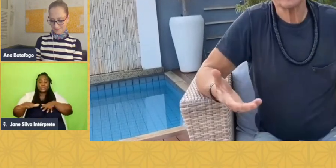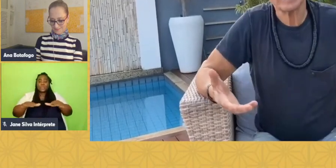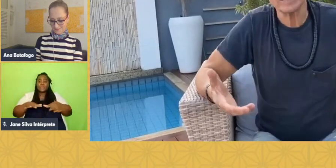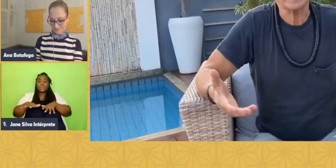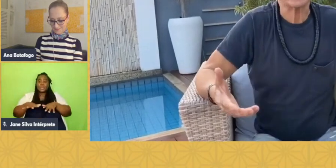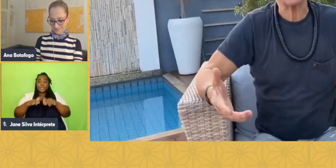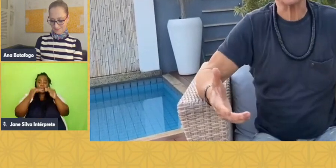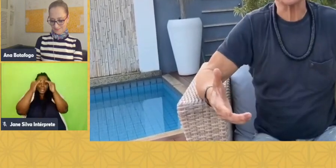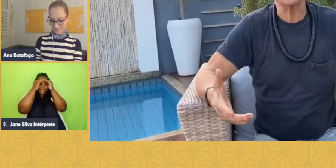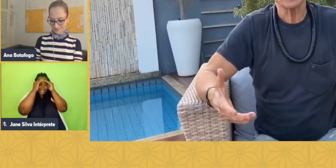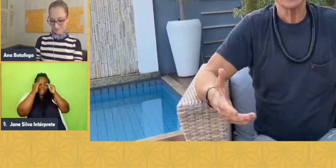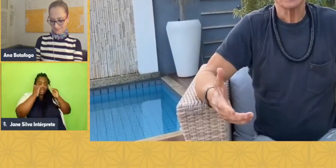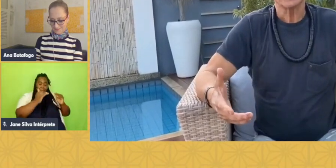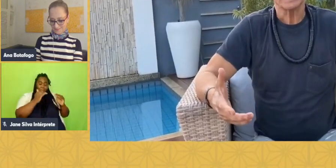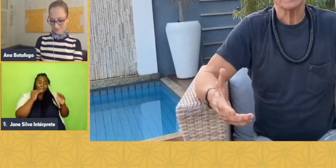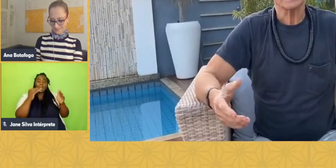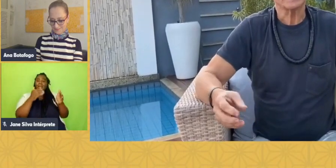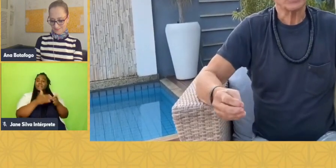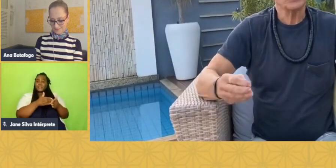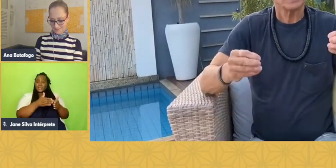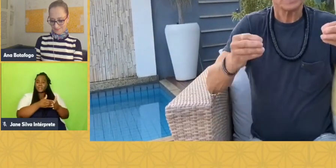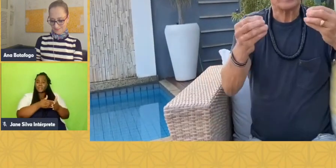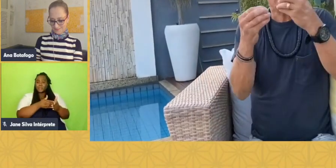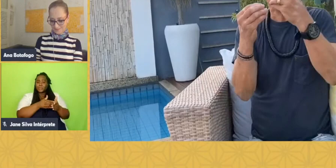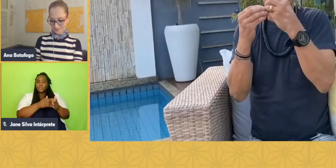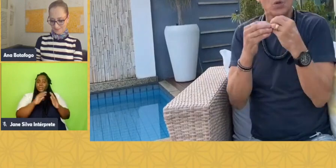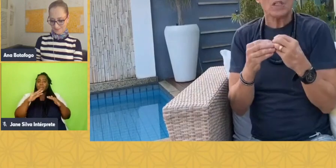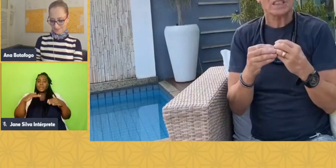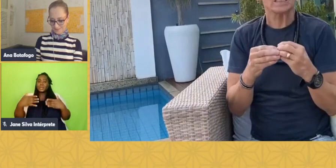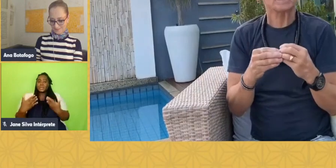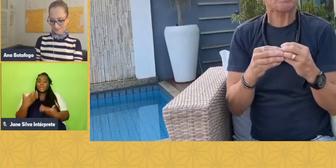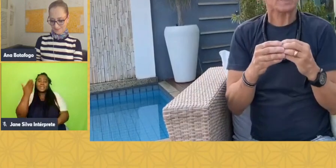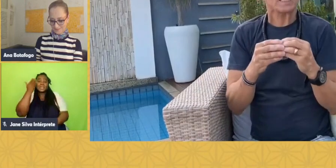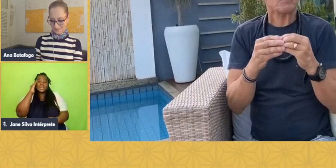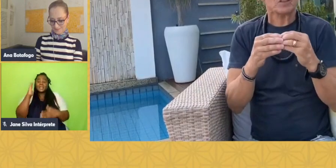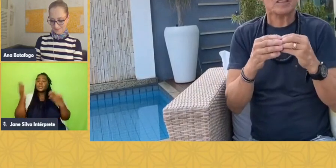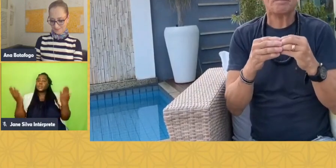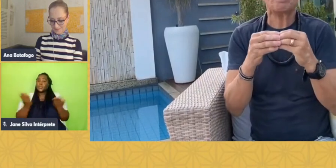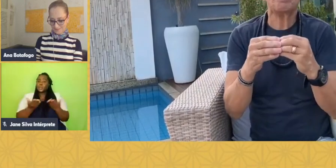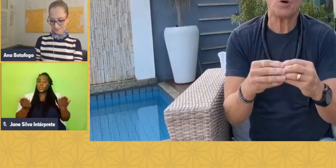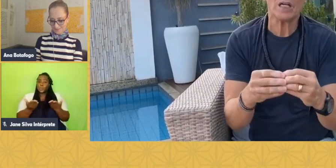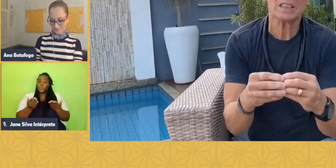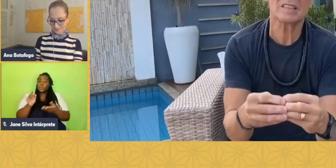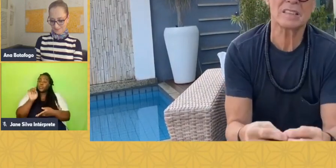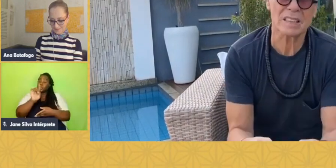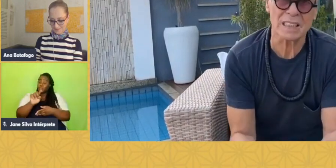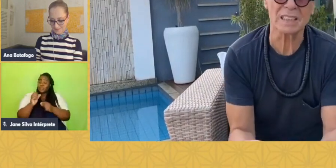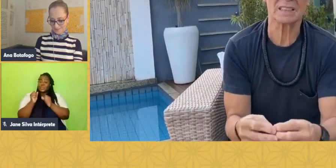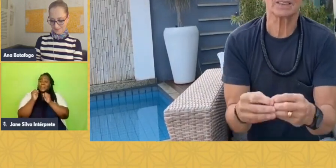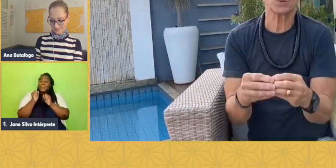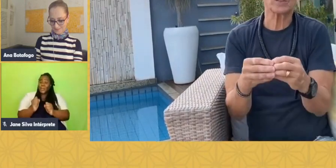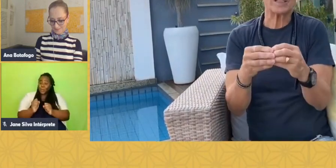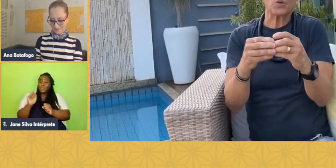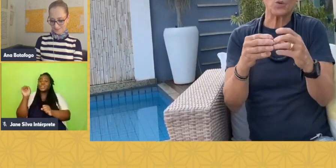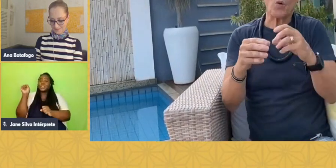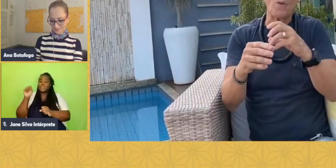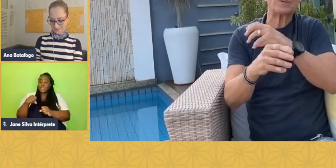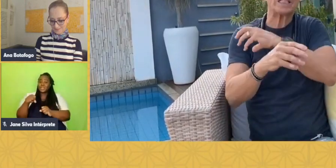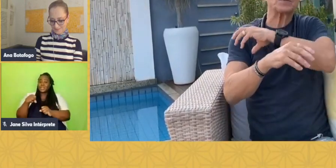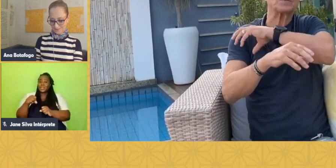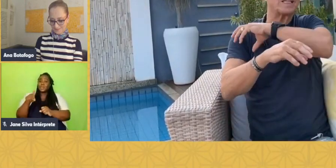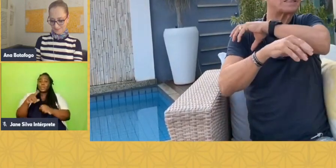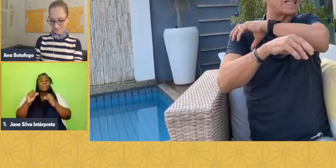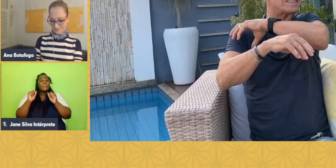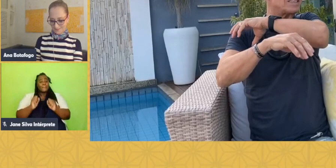respeitando essas libertações né então eu não entendo hoje e você pode sim usar